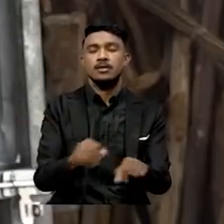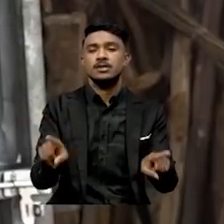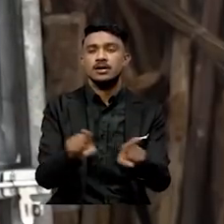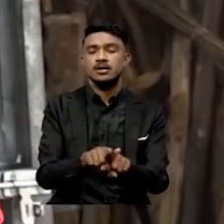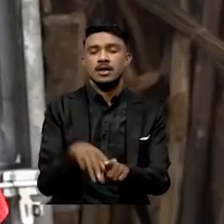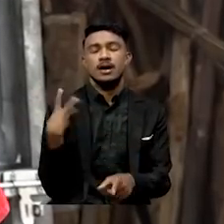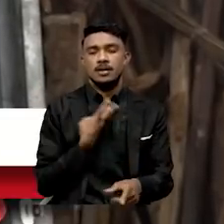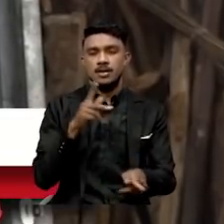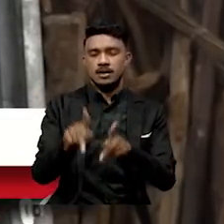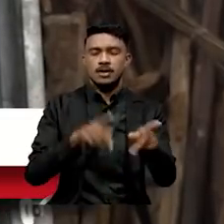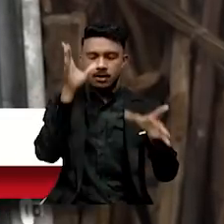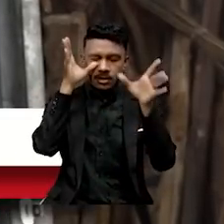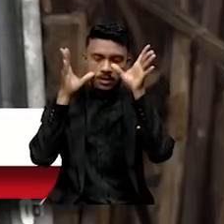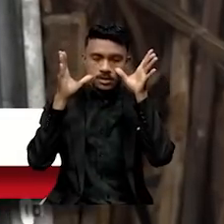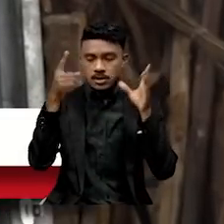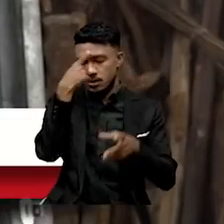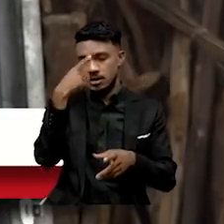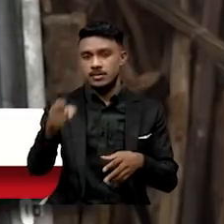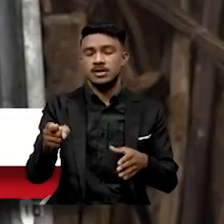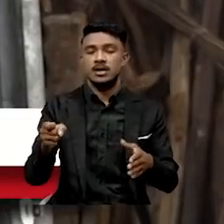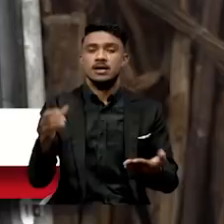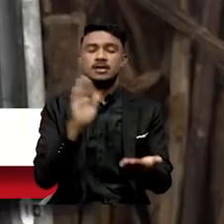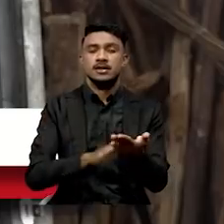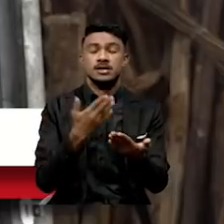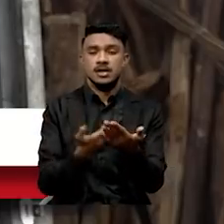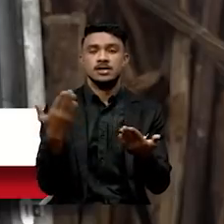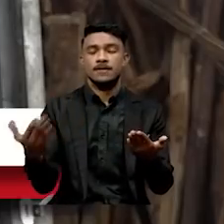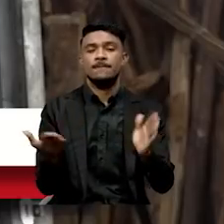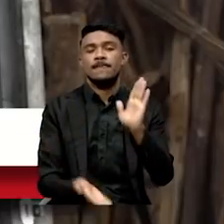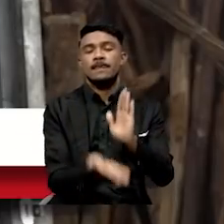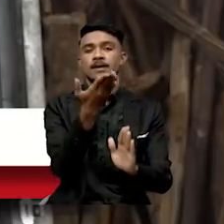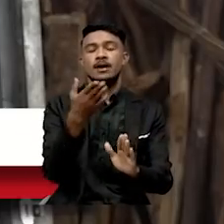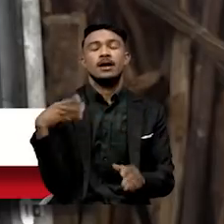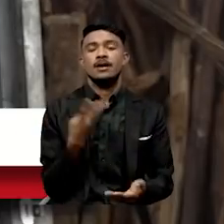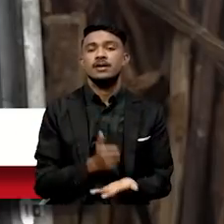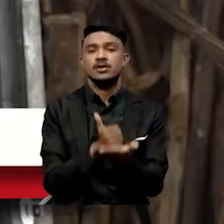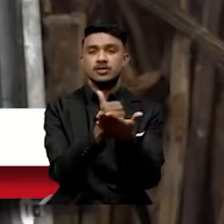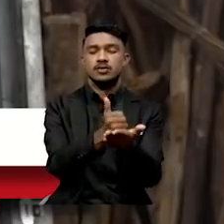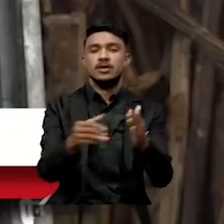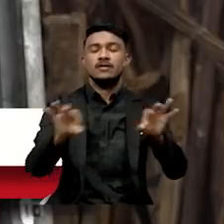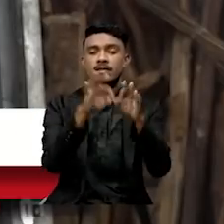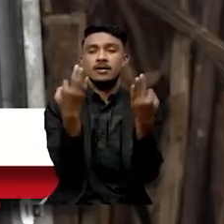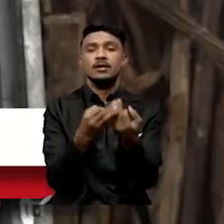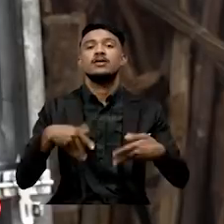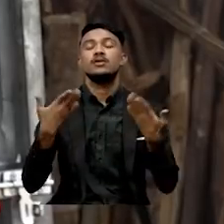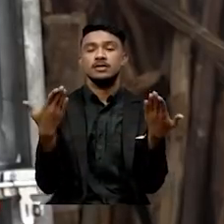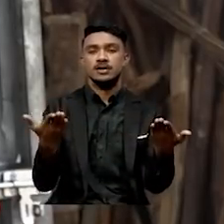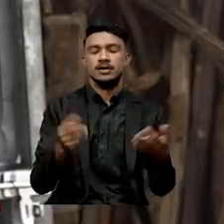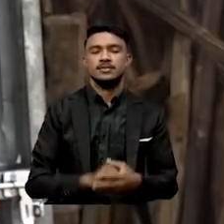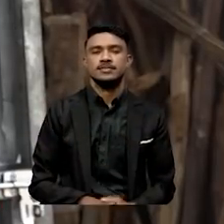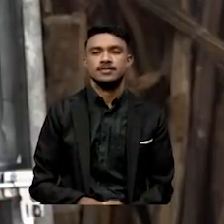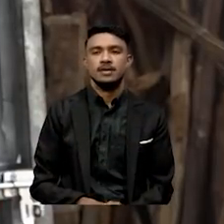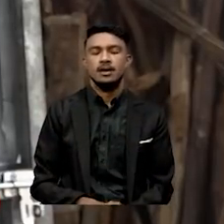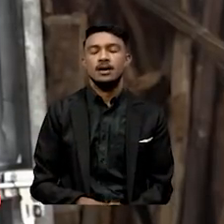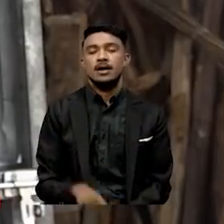saene. Agora ami atu sustain ami malara hansa e ami lori basile osan kredit staro hansa.